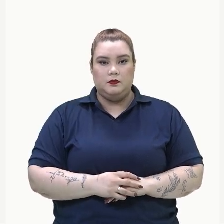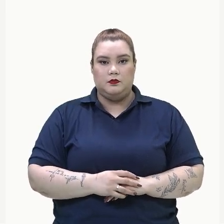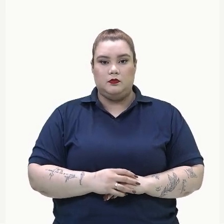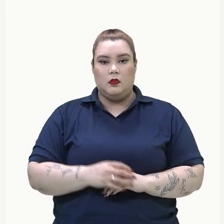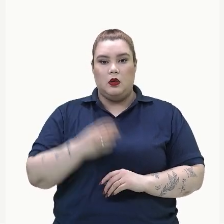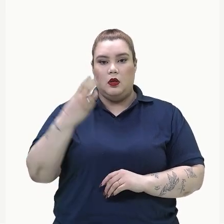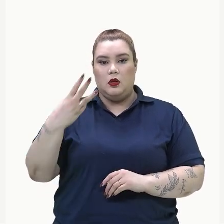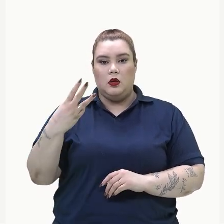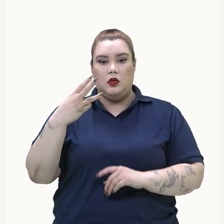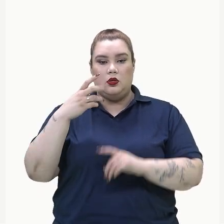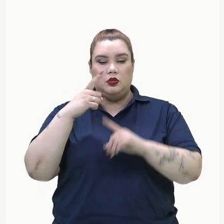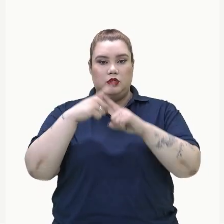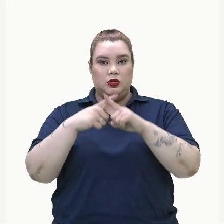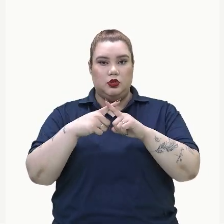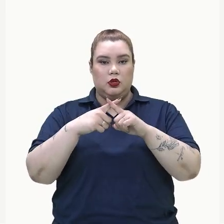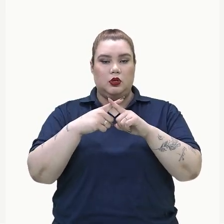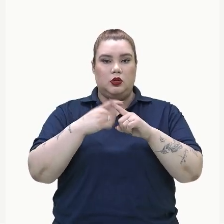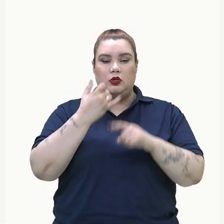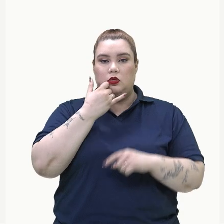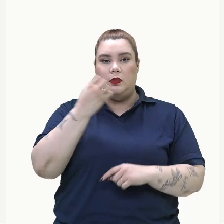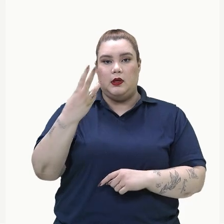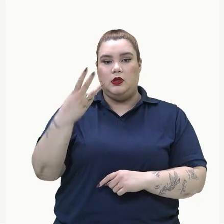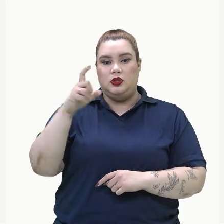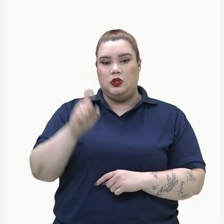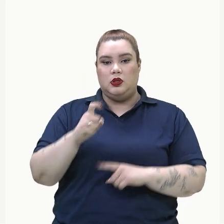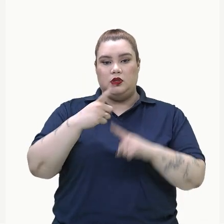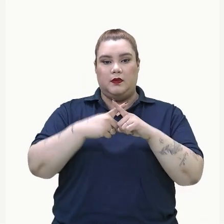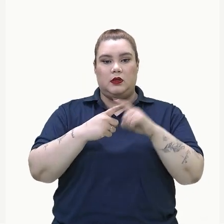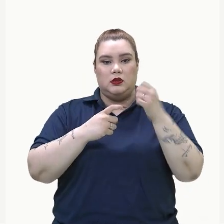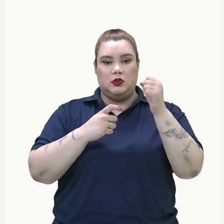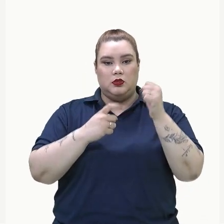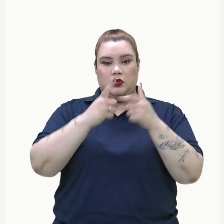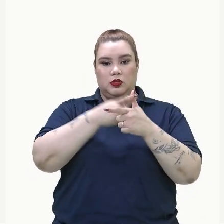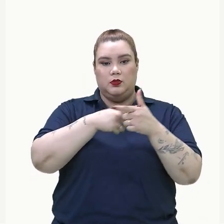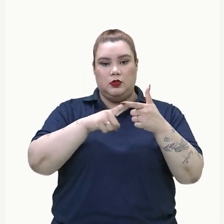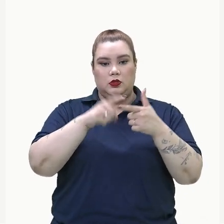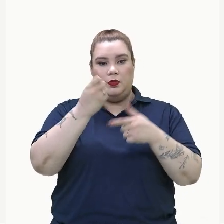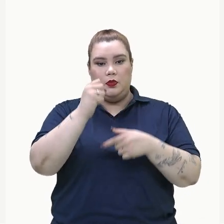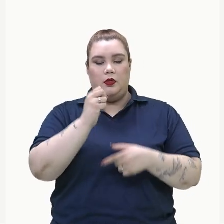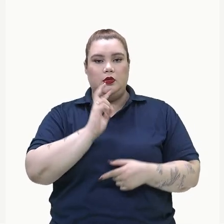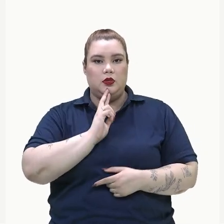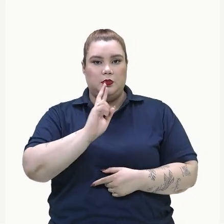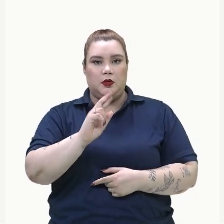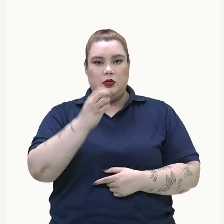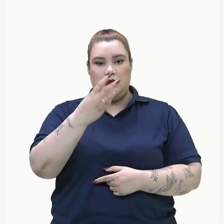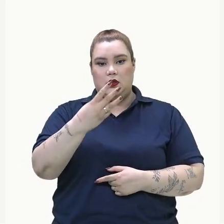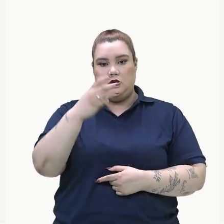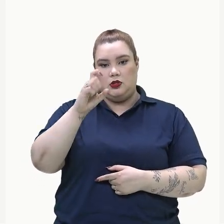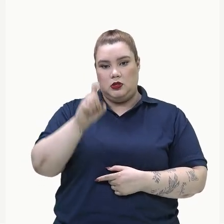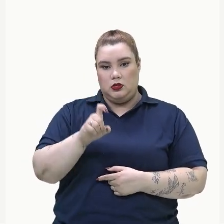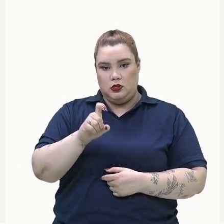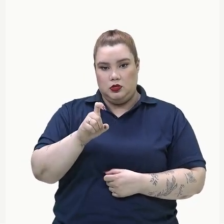3x vezes 8 dividido por 8, isso aqui vai sobrar apenas 3x,